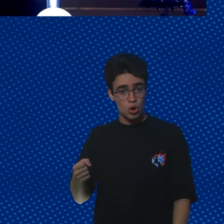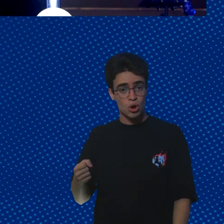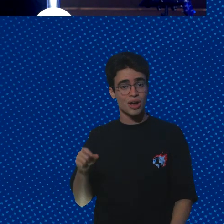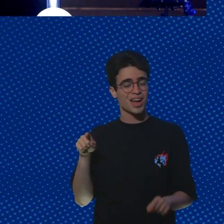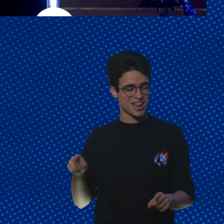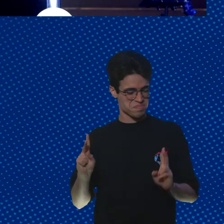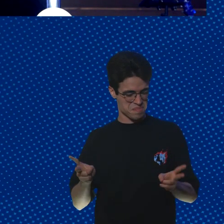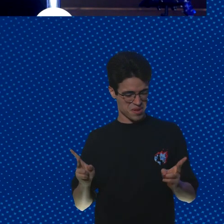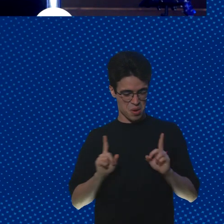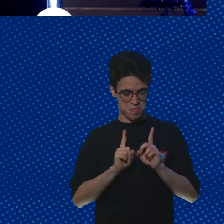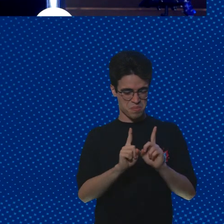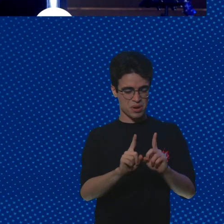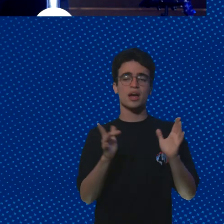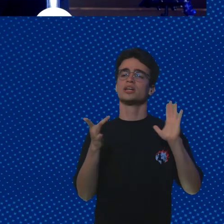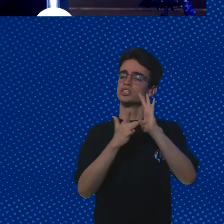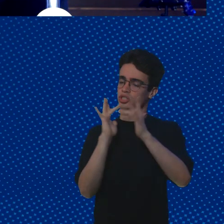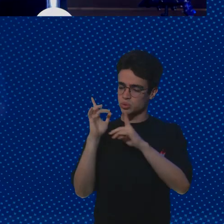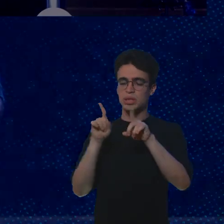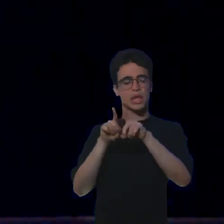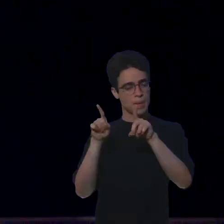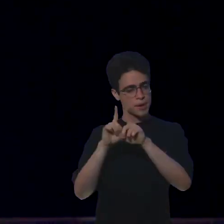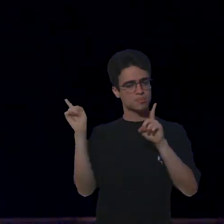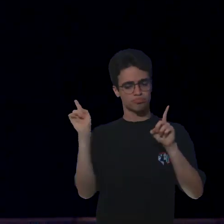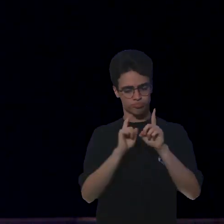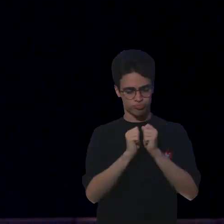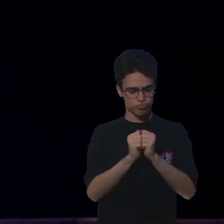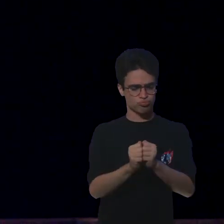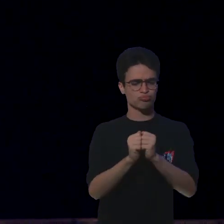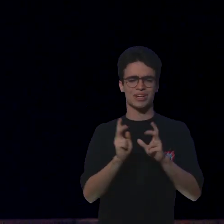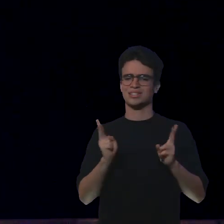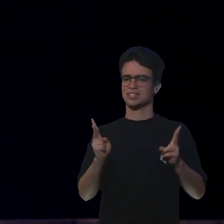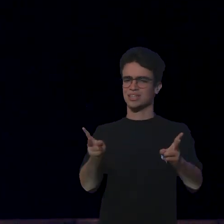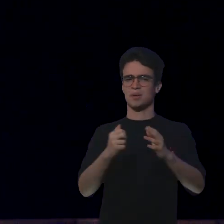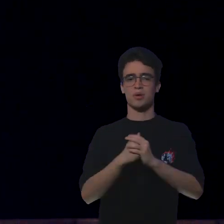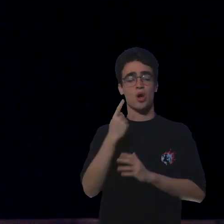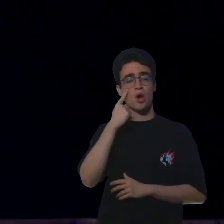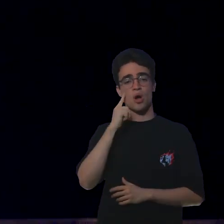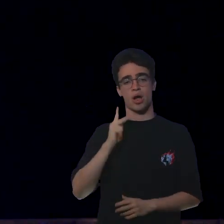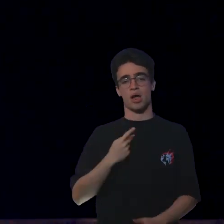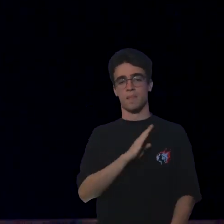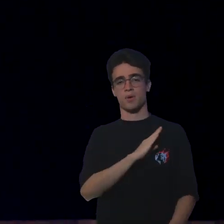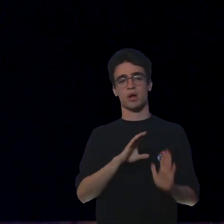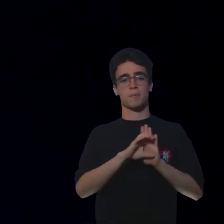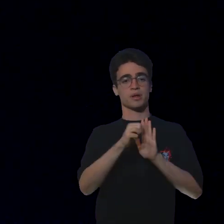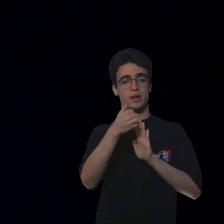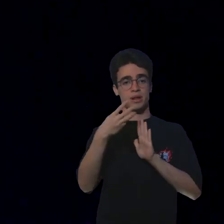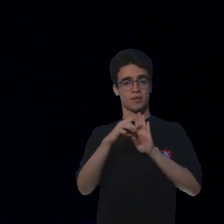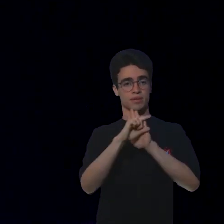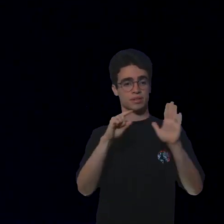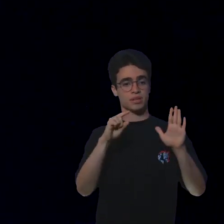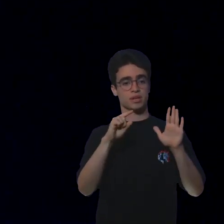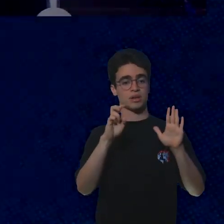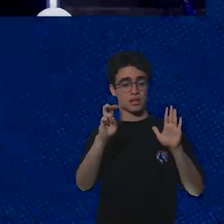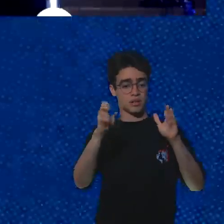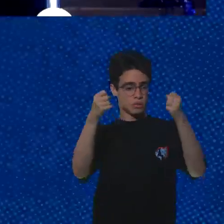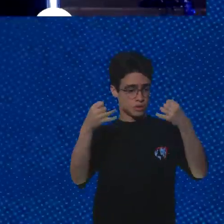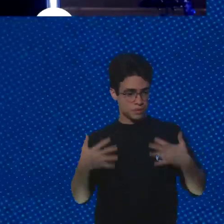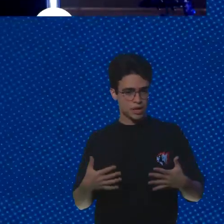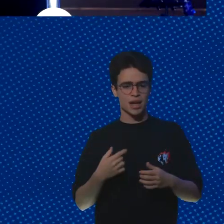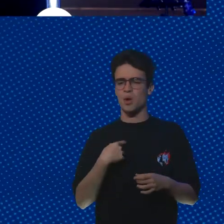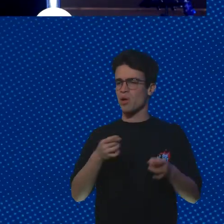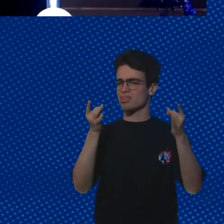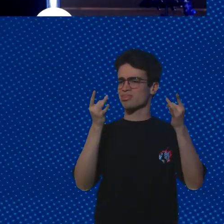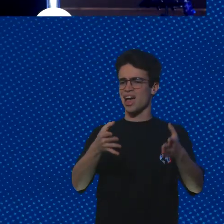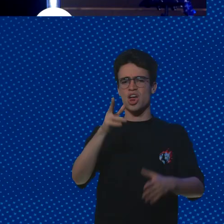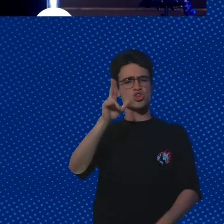caminha com os discípulos mesmo na escuridão da dúvida. Em Hebreus 13:5, de maneira alguma te deixarei, nunca